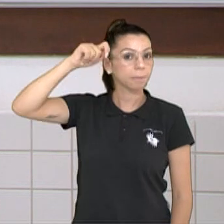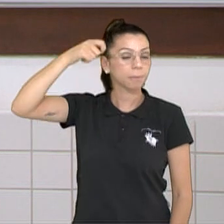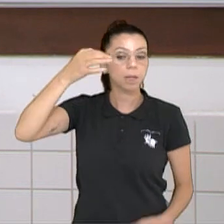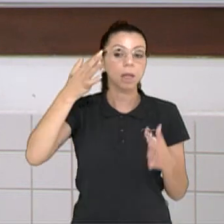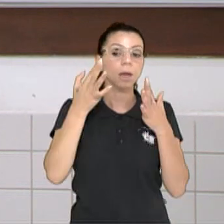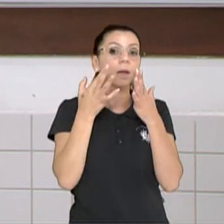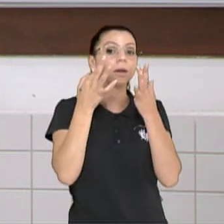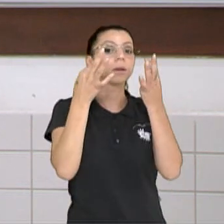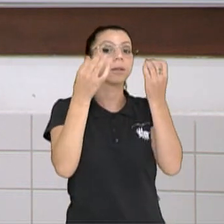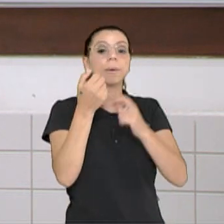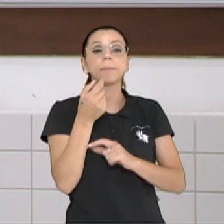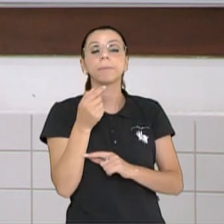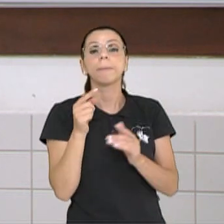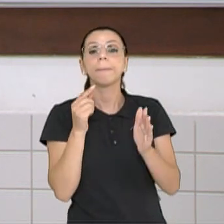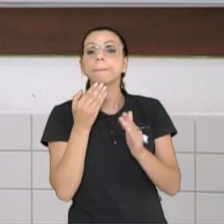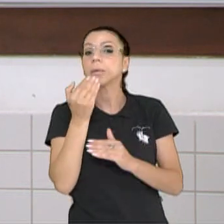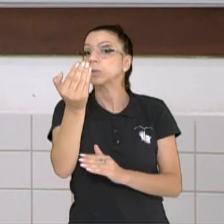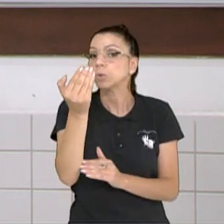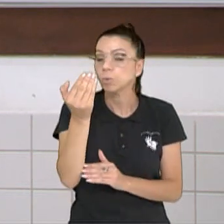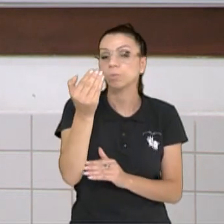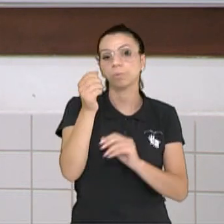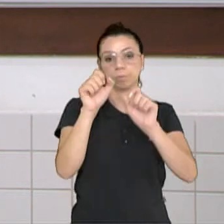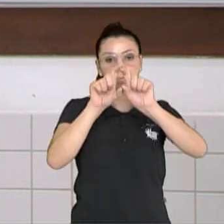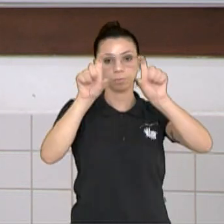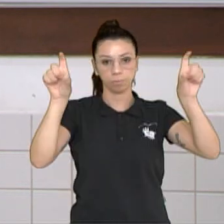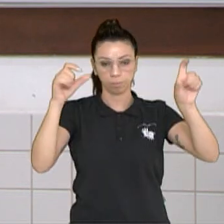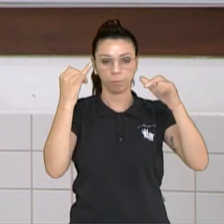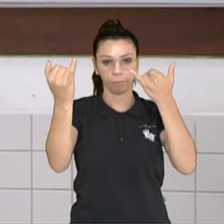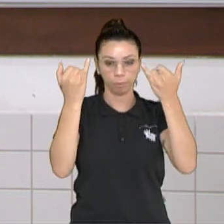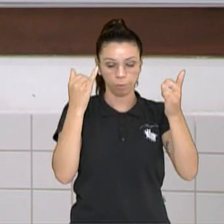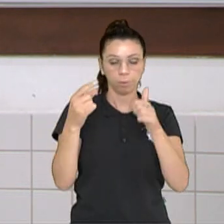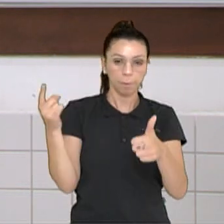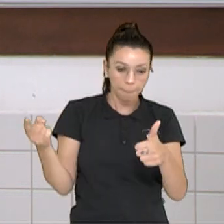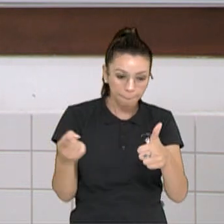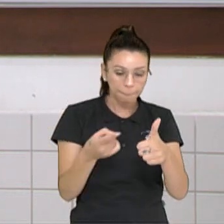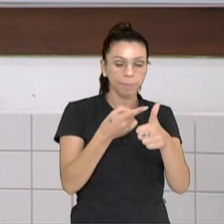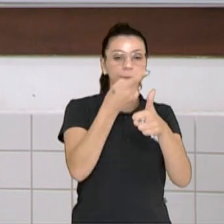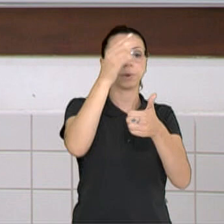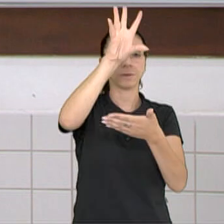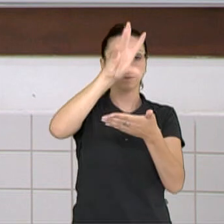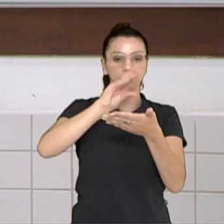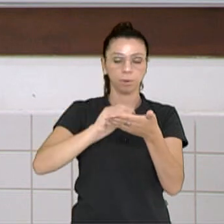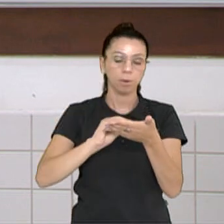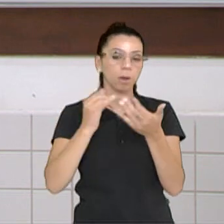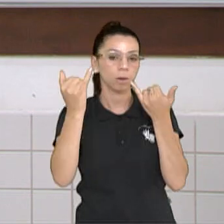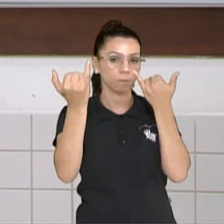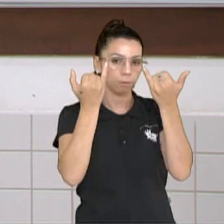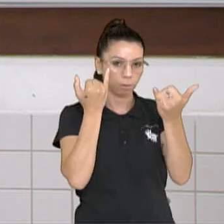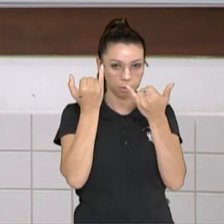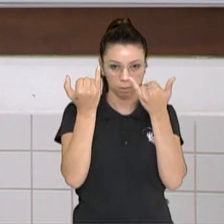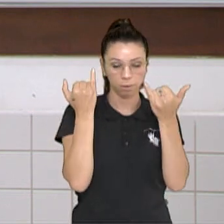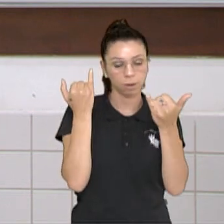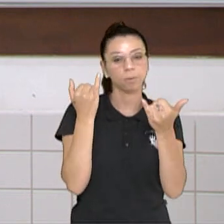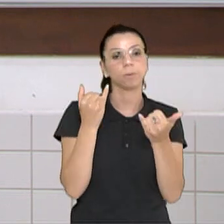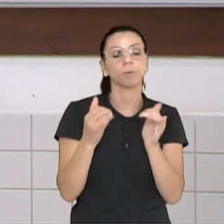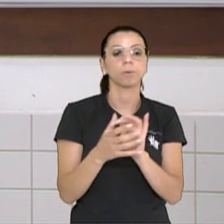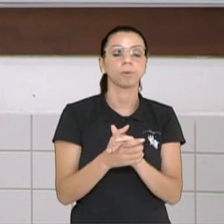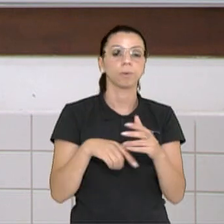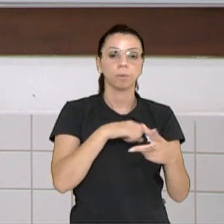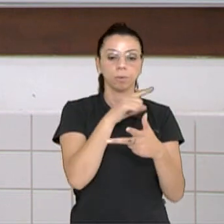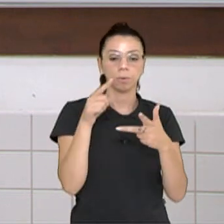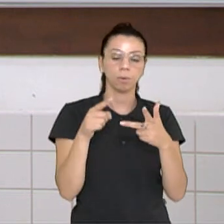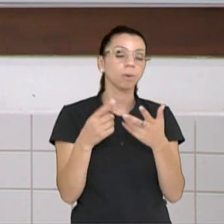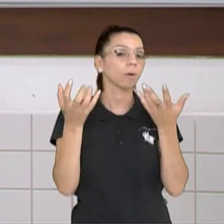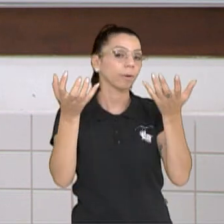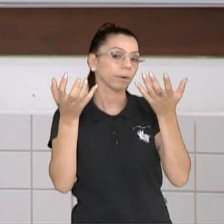ao que está sendo perguntado, ok? Então, primeiro passo, anotem os dados do que você tem, anotem o que